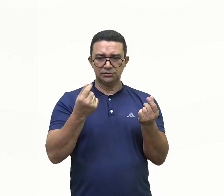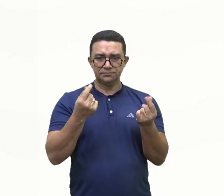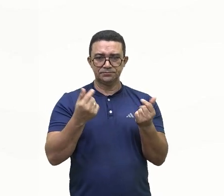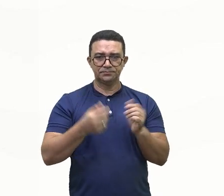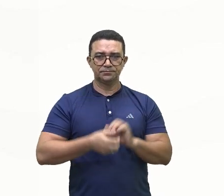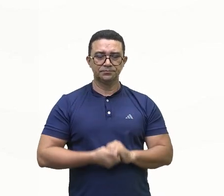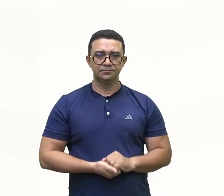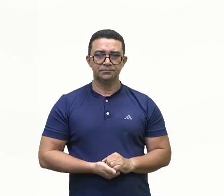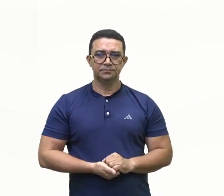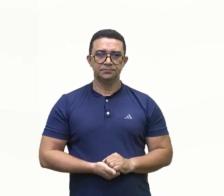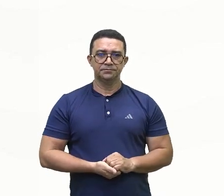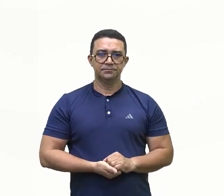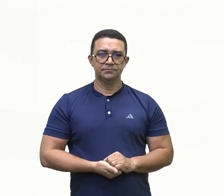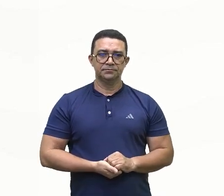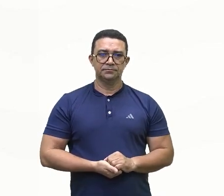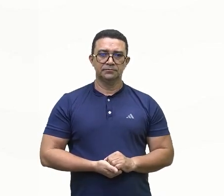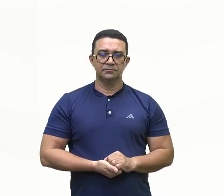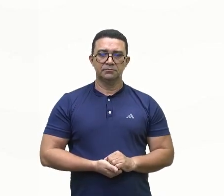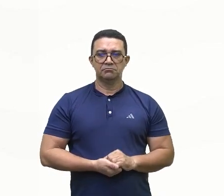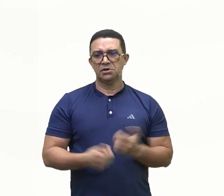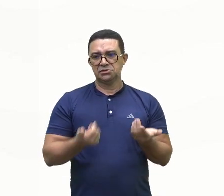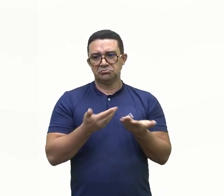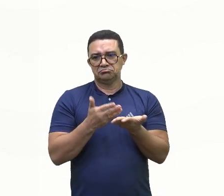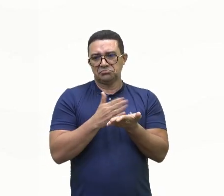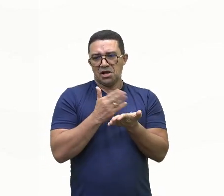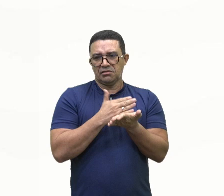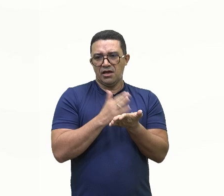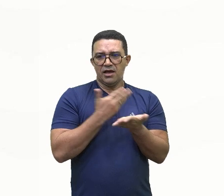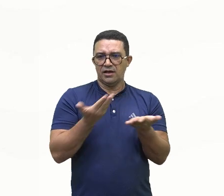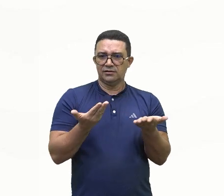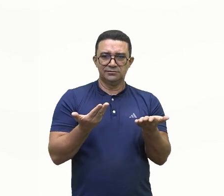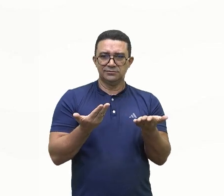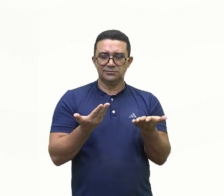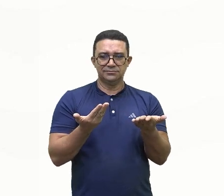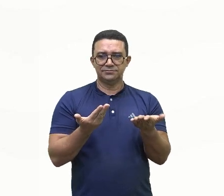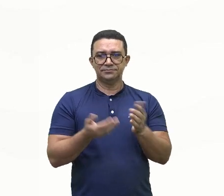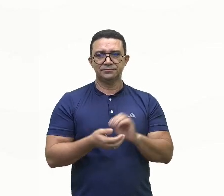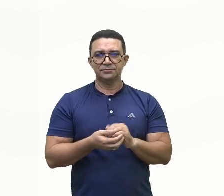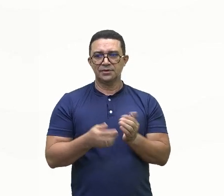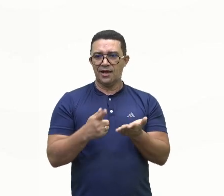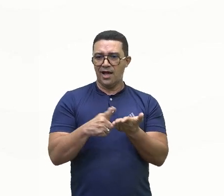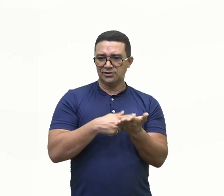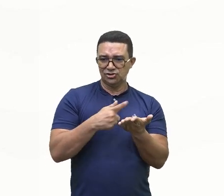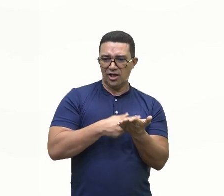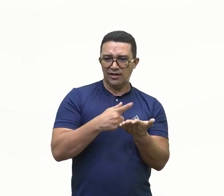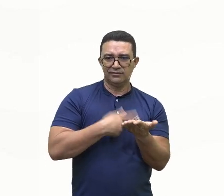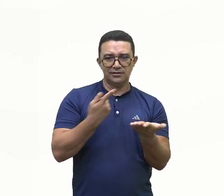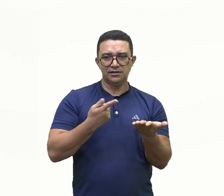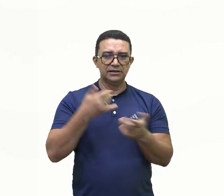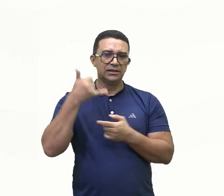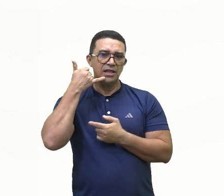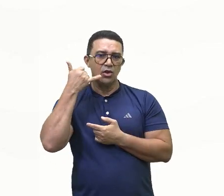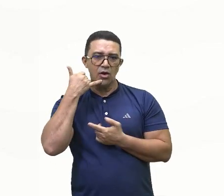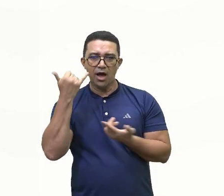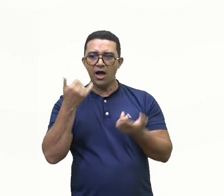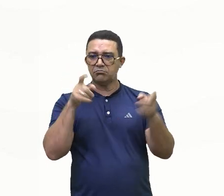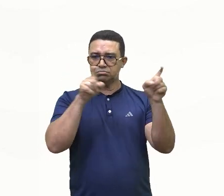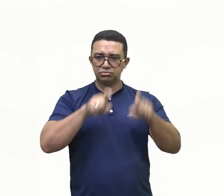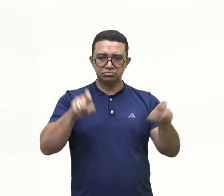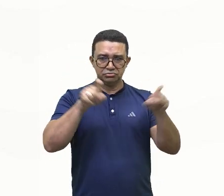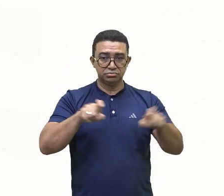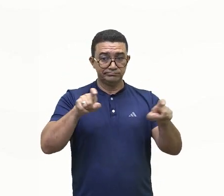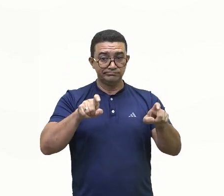Tudo mesmo. Pode ser numa caderneta, pode ser numa agenda, no celular, no computador.